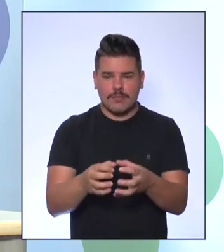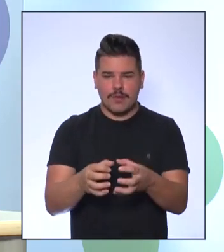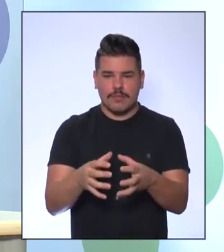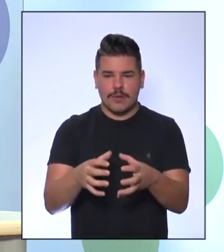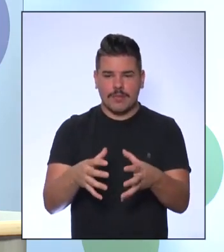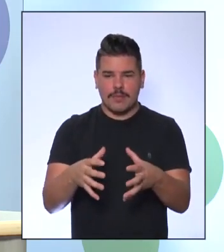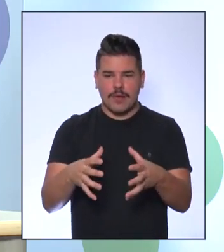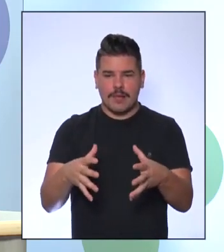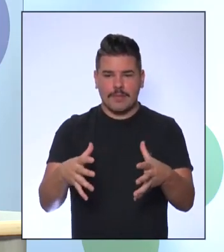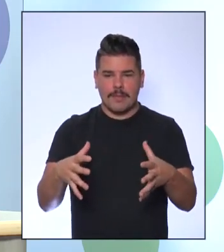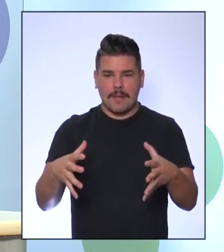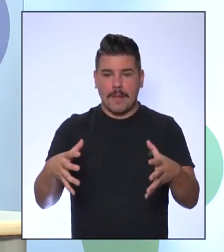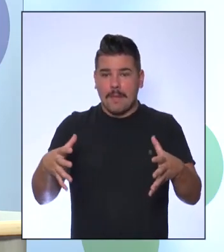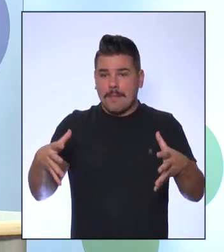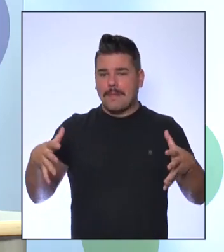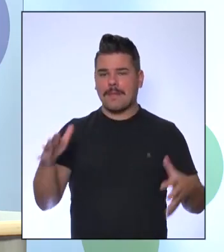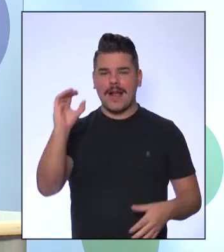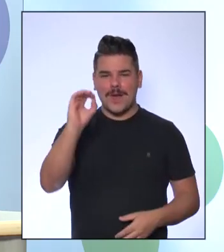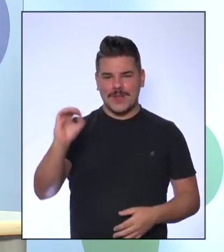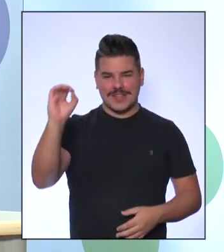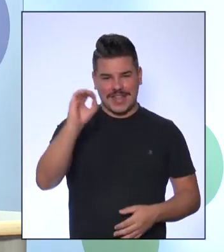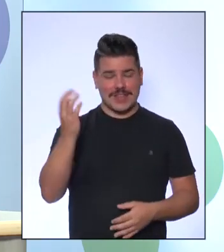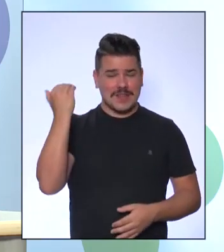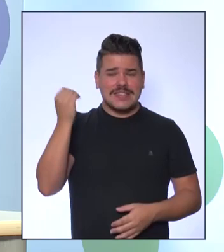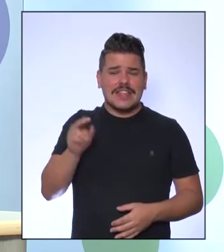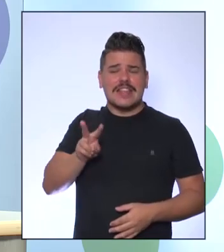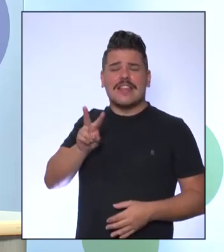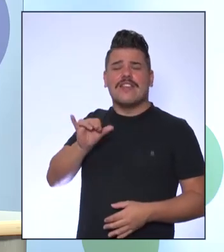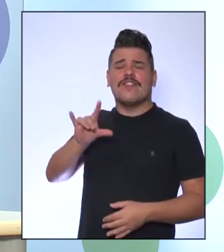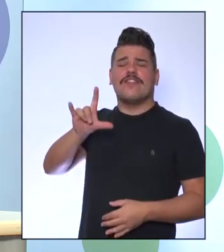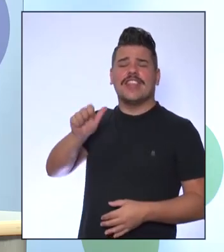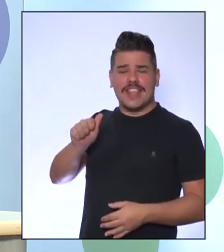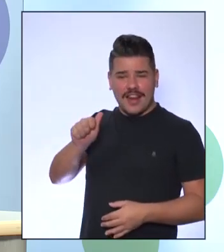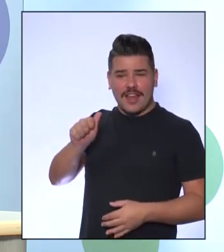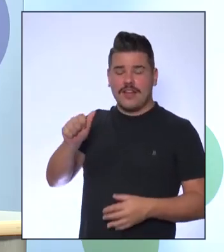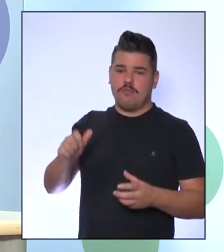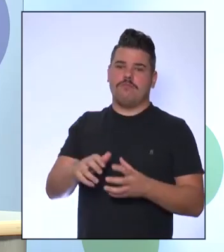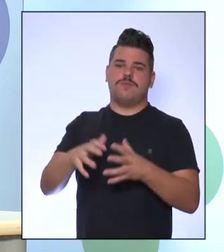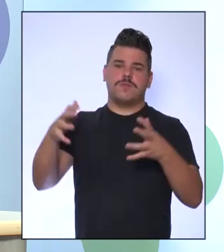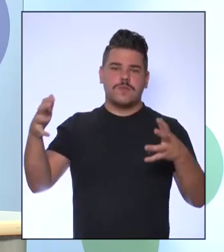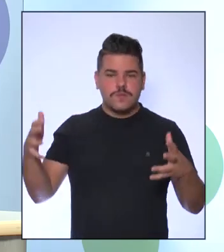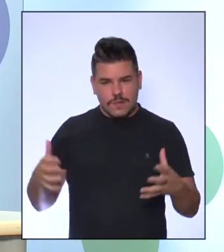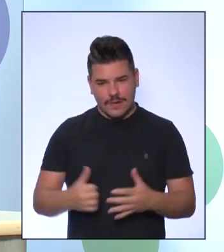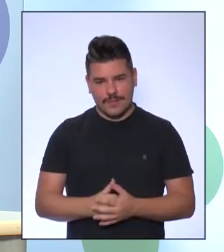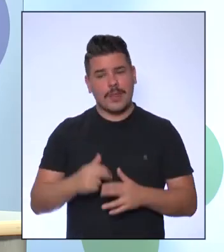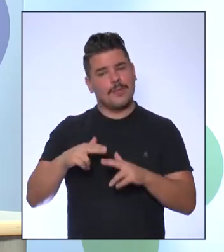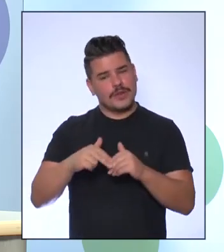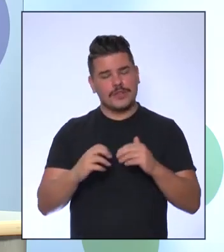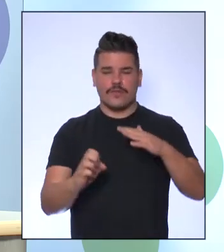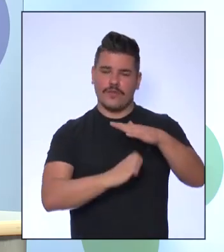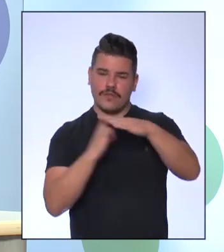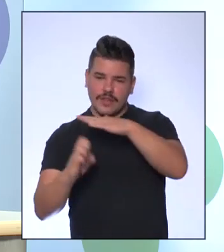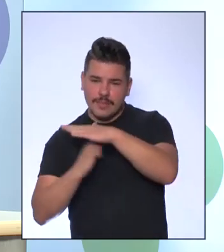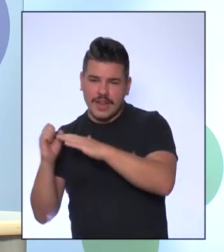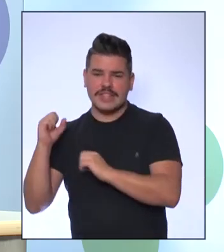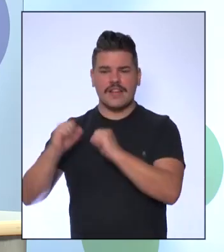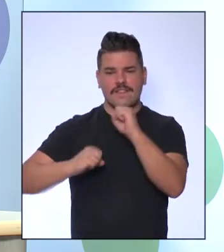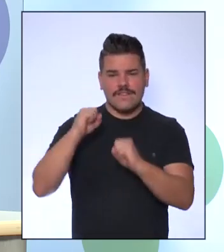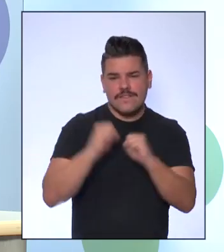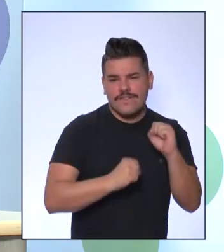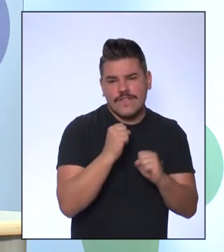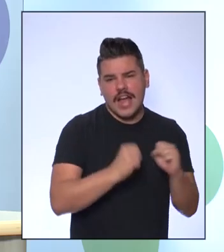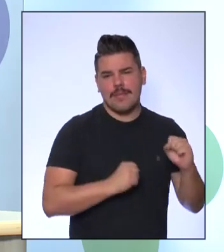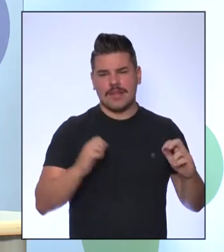pequena Vila Osasco. Tá? Então, esse fenômeno da urbanização em torno das fábricas, em torno da